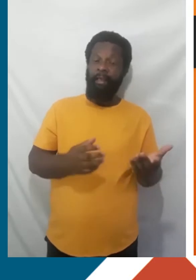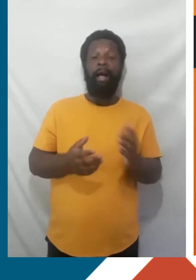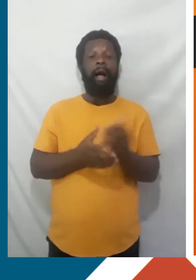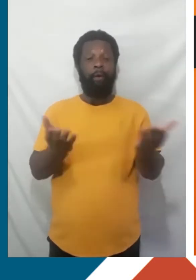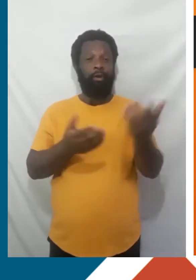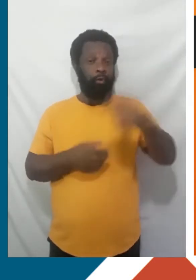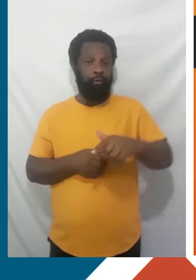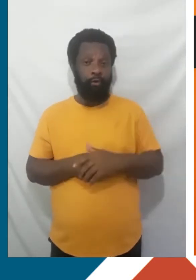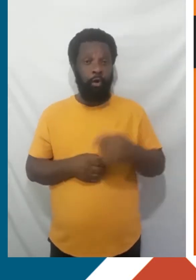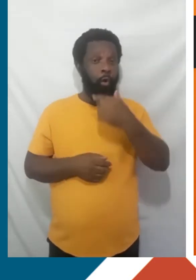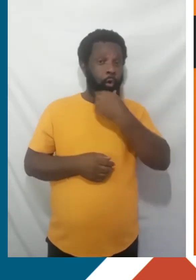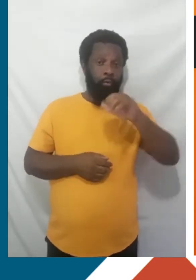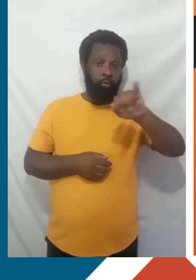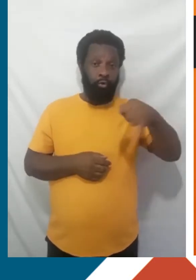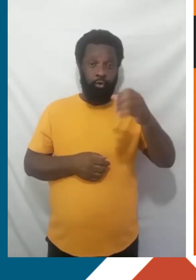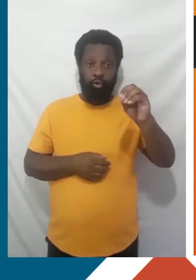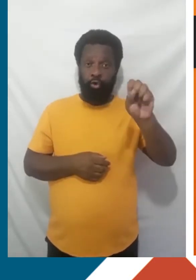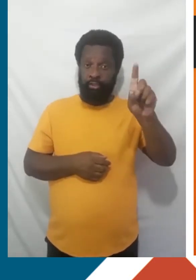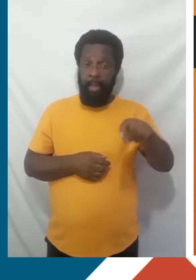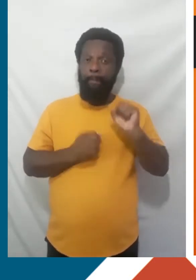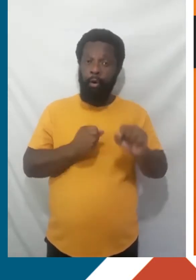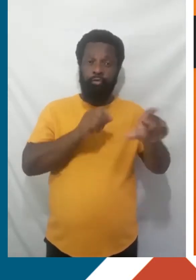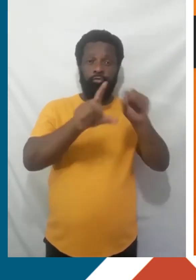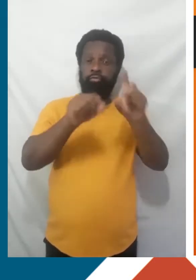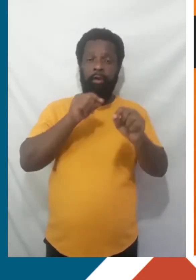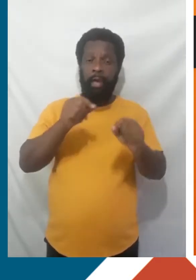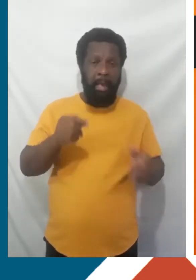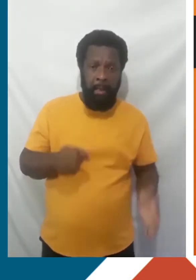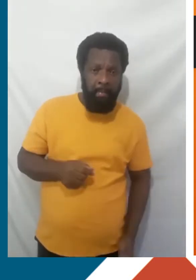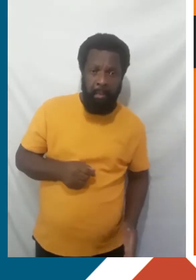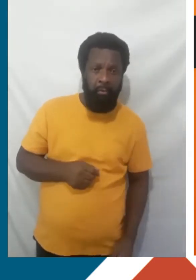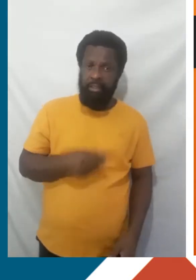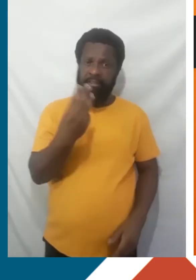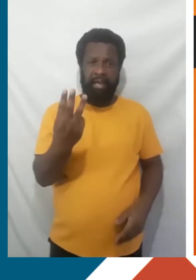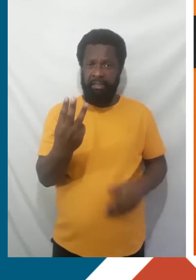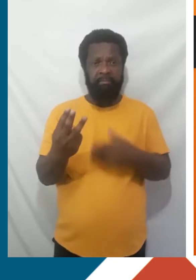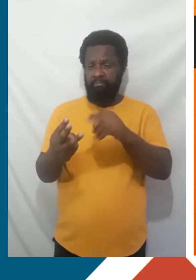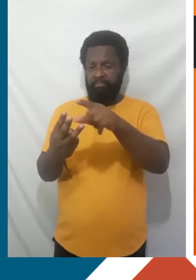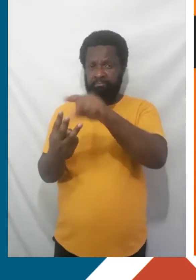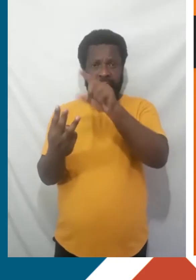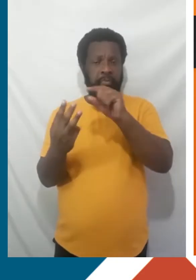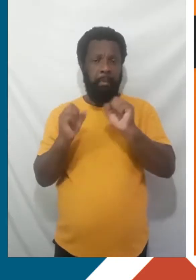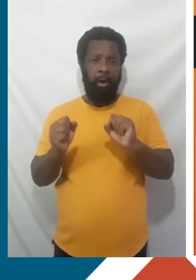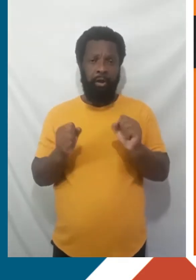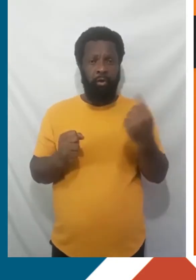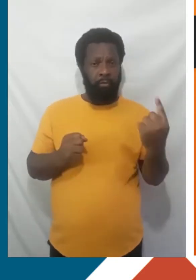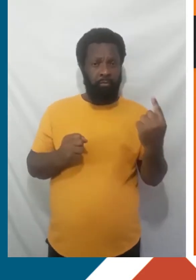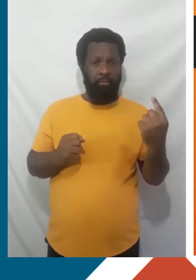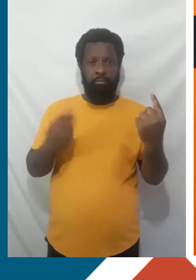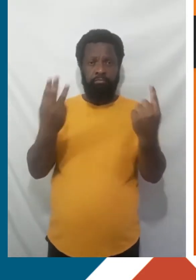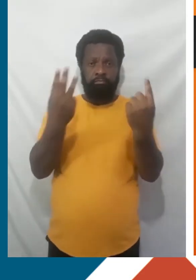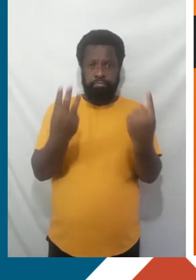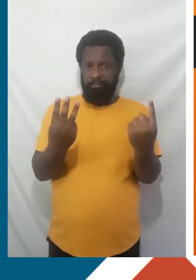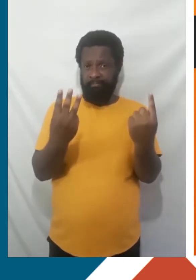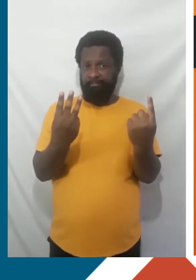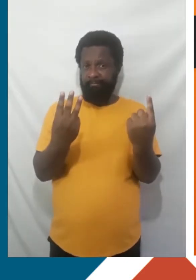Bem, voltando. José pode escolher qualquer uma das 3 bermudas para vestir com sua camisa. Logo,